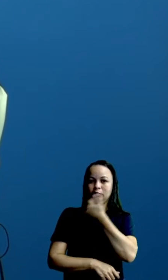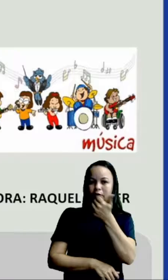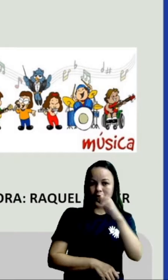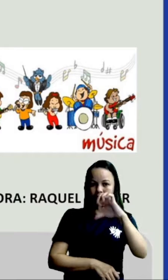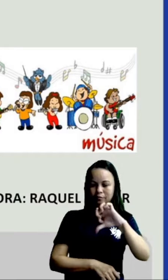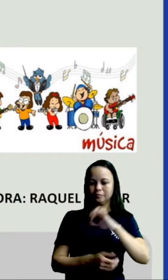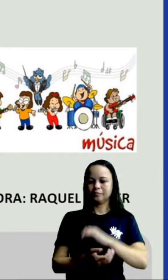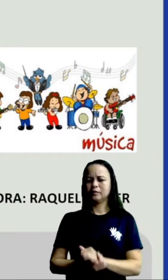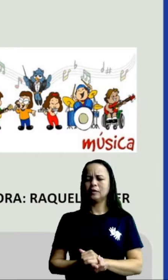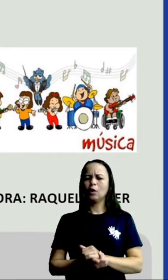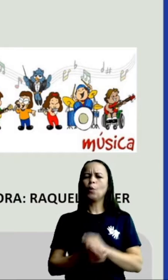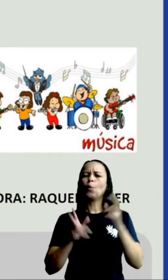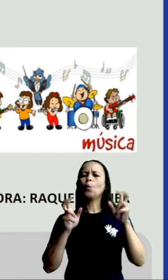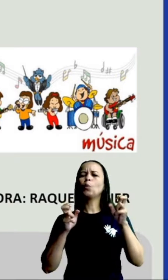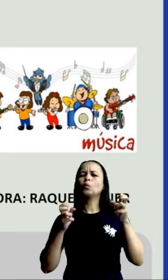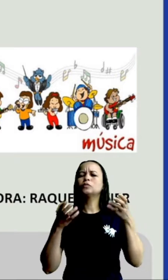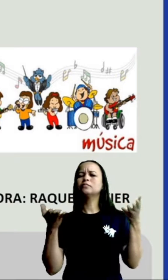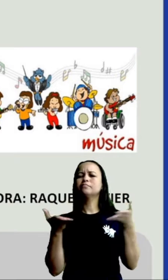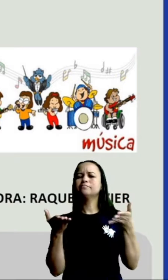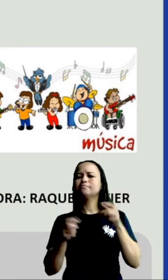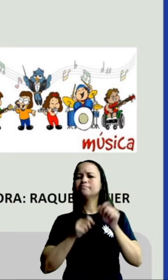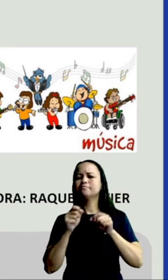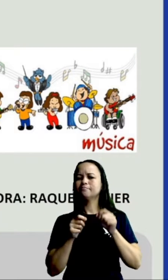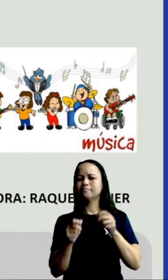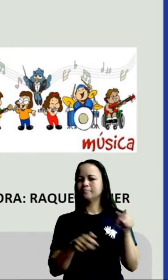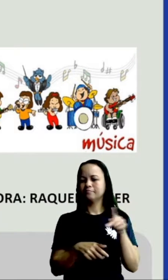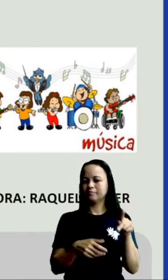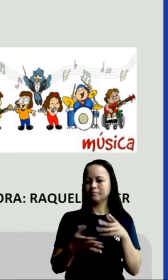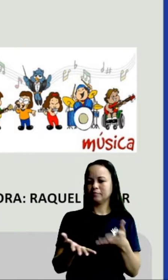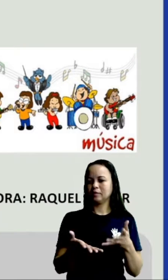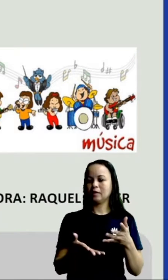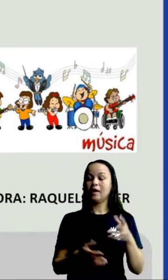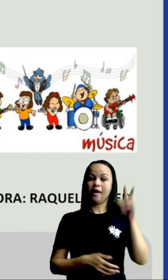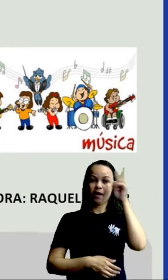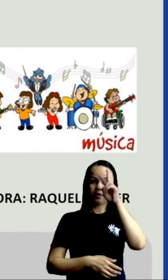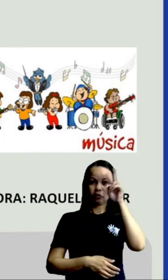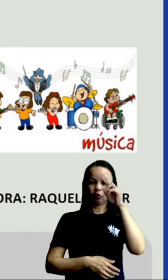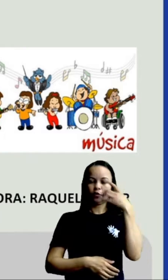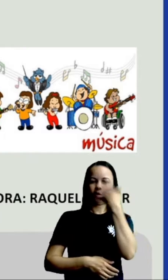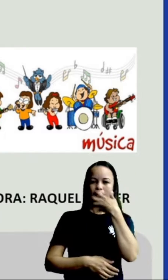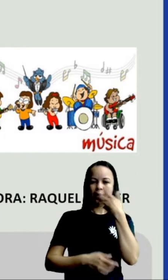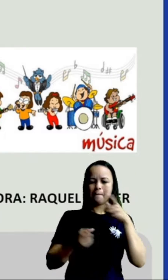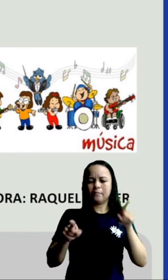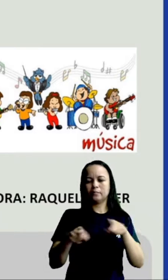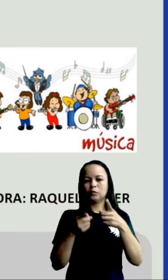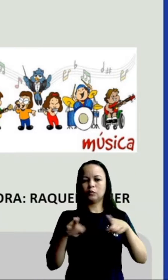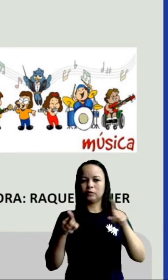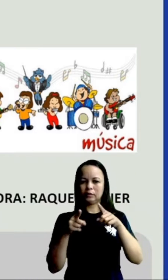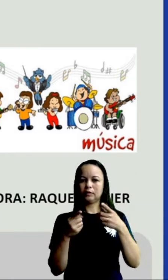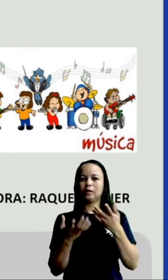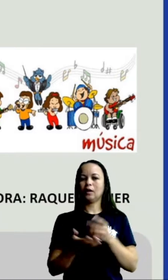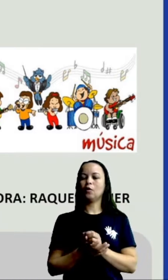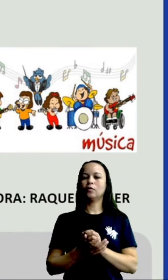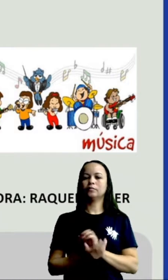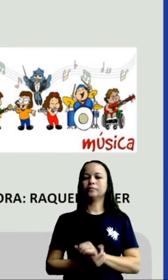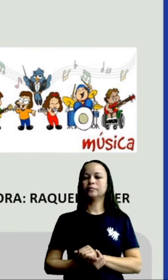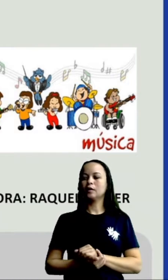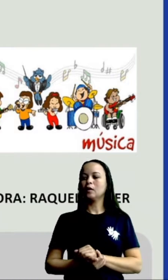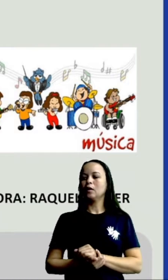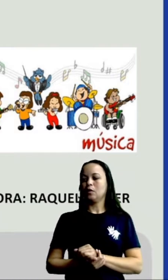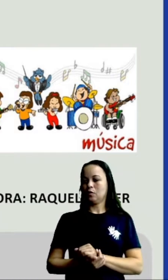Raquel Qual é o tema de hoje a história da música e objeto de conhecimento textos